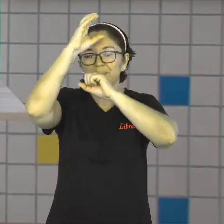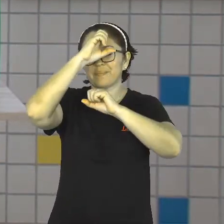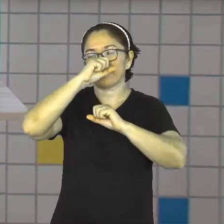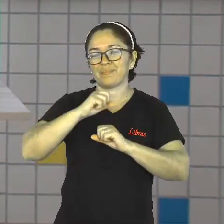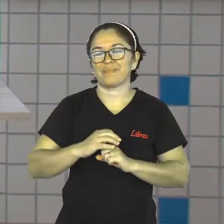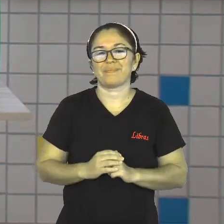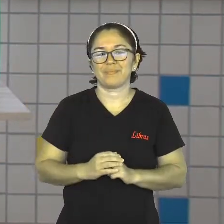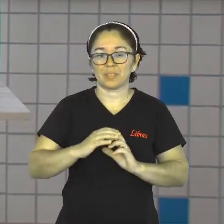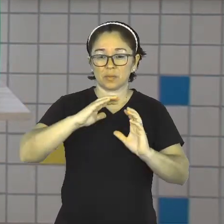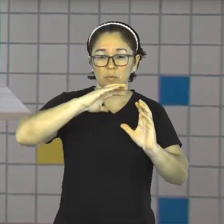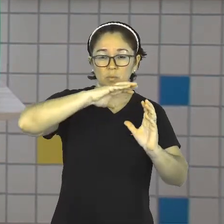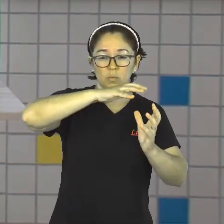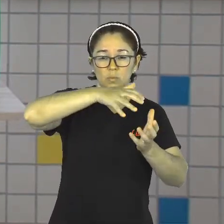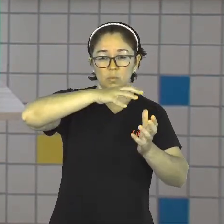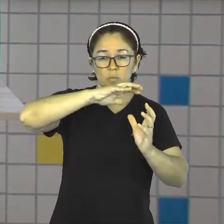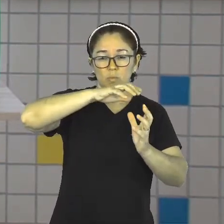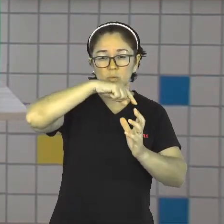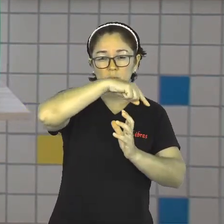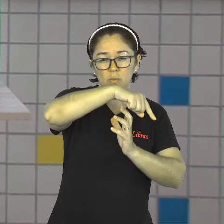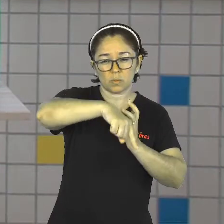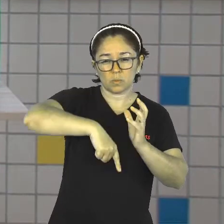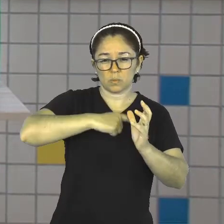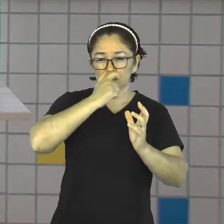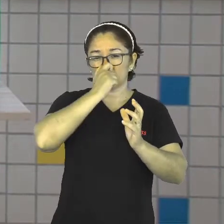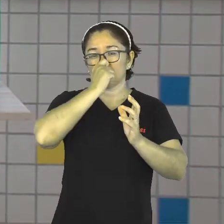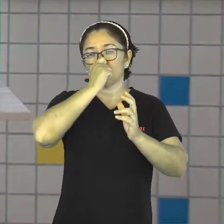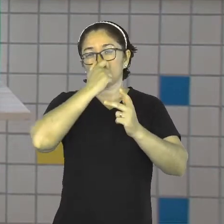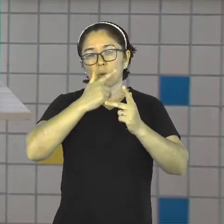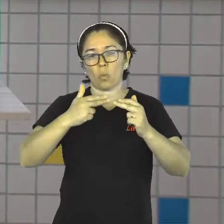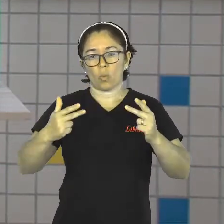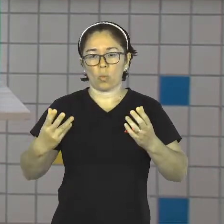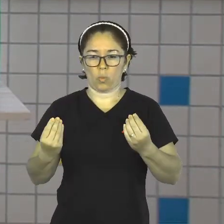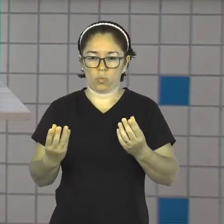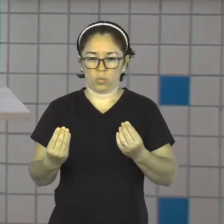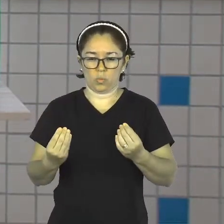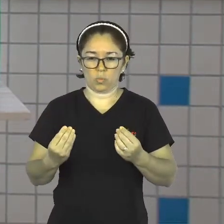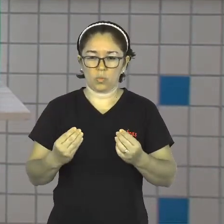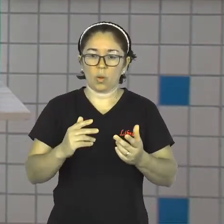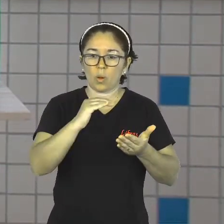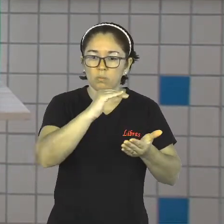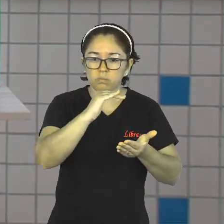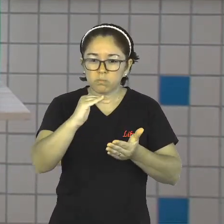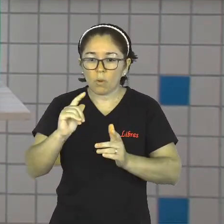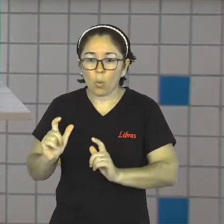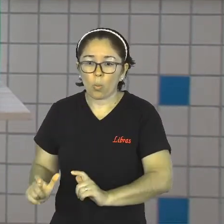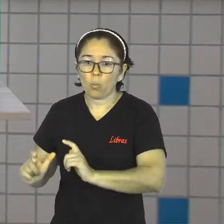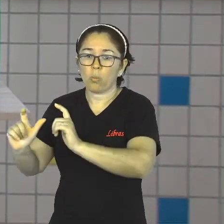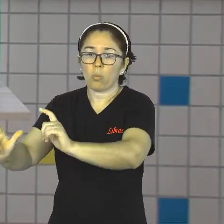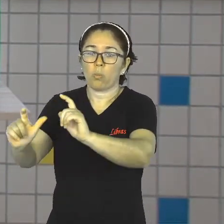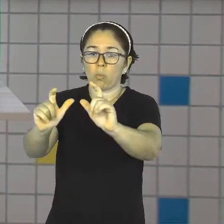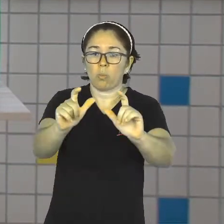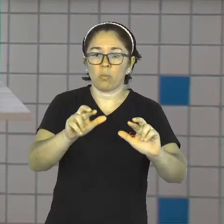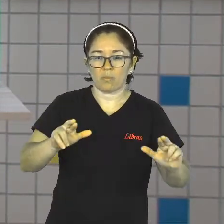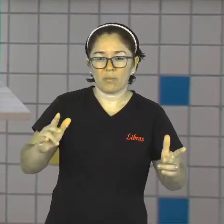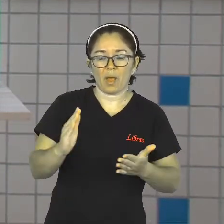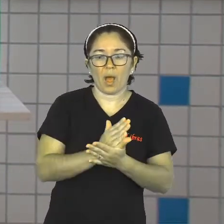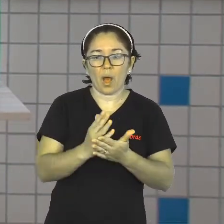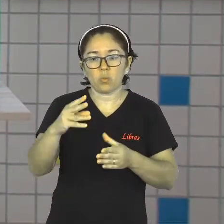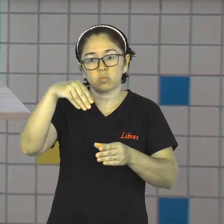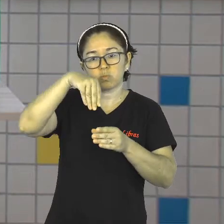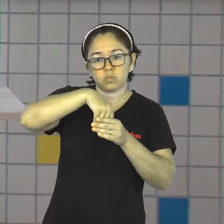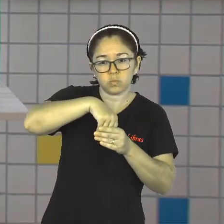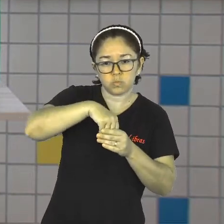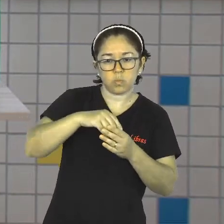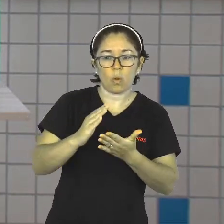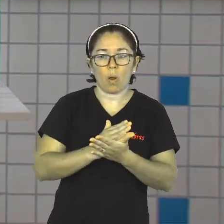muitas e muitas coisas e essas coisas ocupam diferentes lugares. Tem coisas dentro, fora,